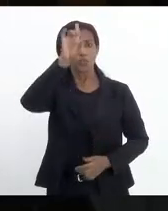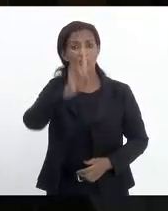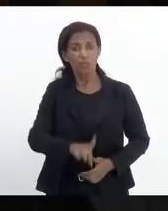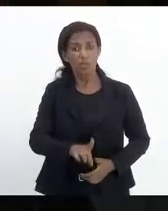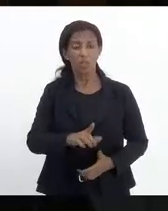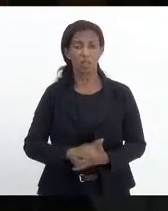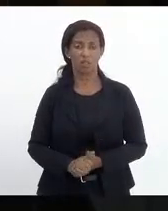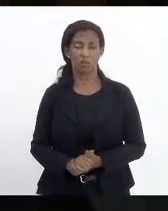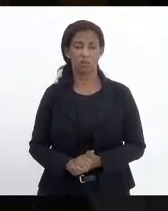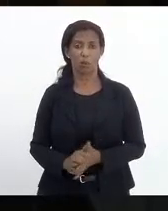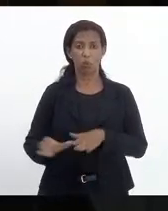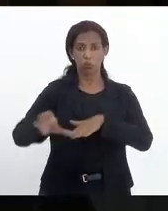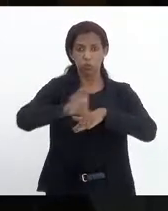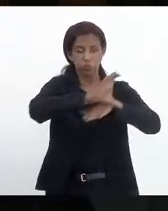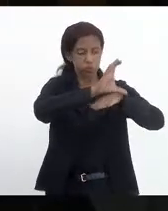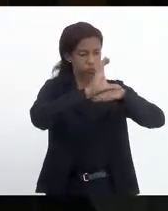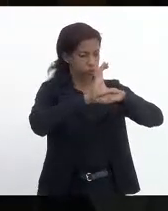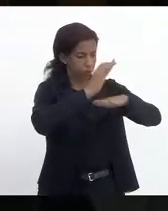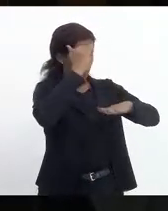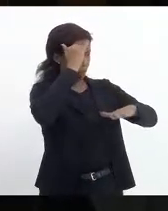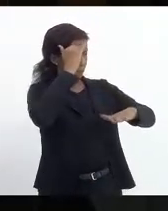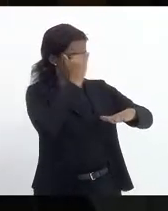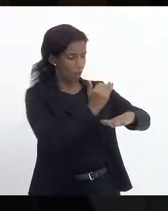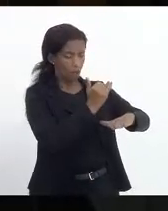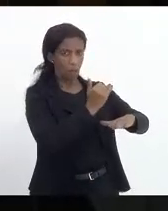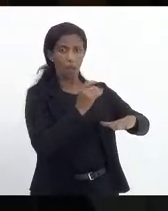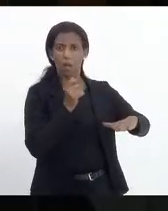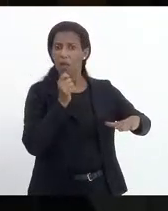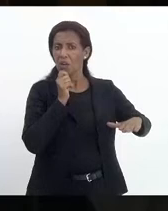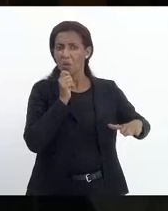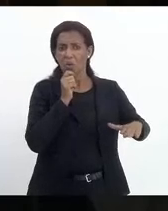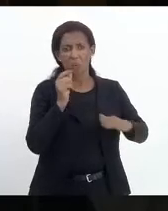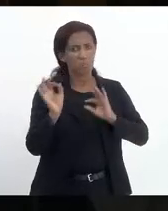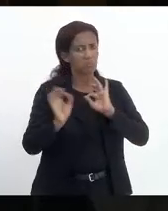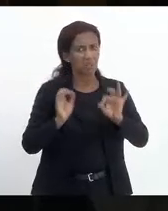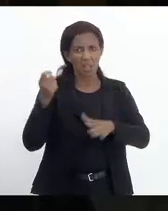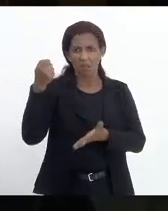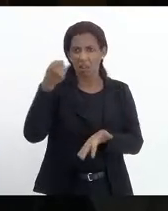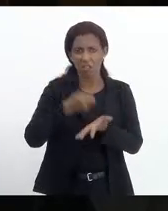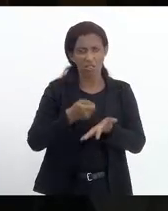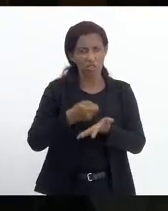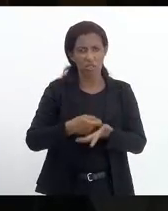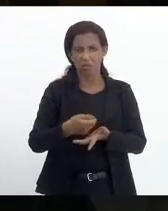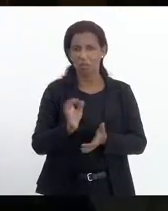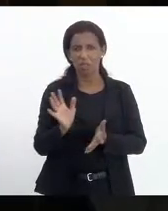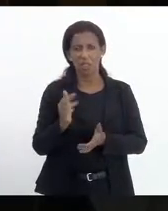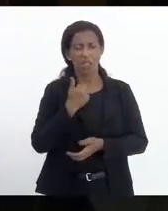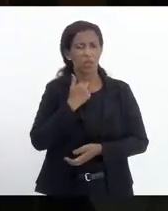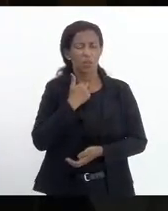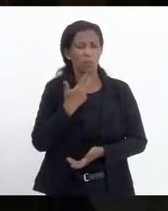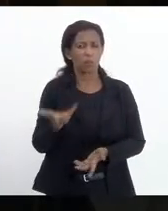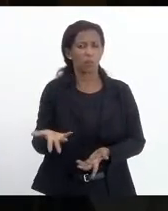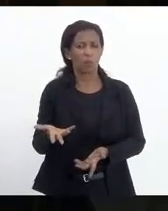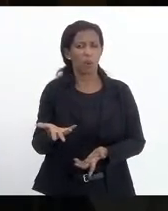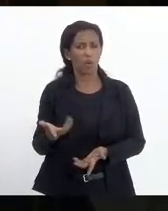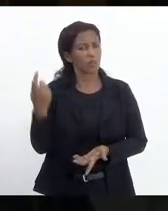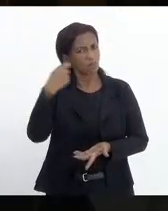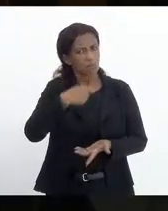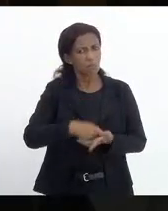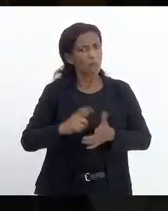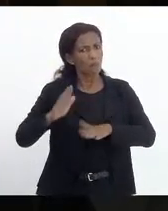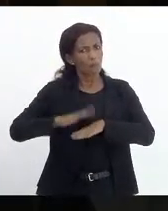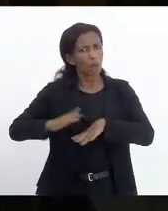direito constitucional não tem previsão no regime que não possa efetuar